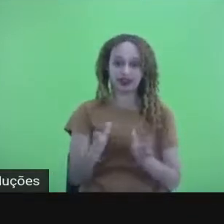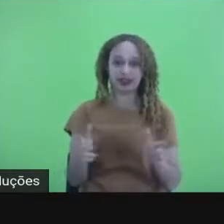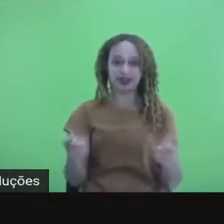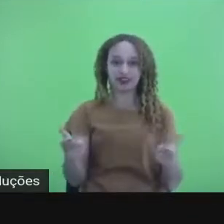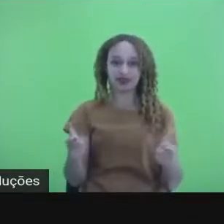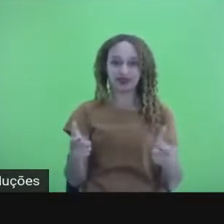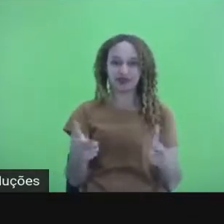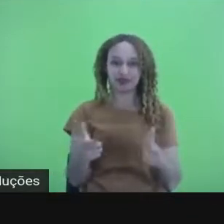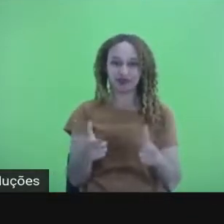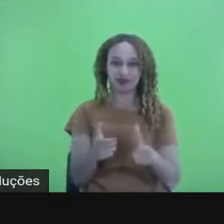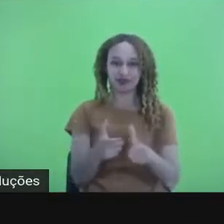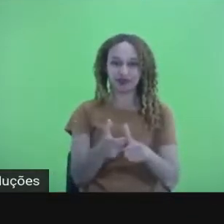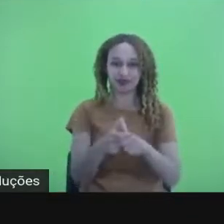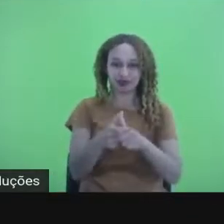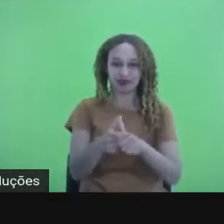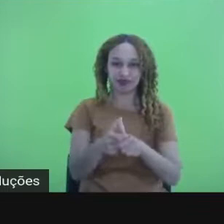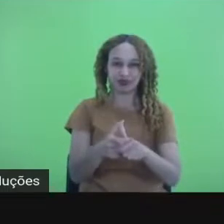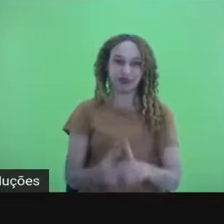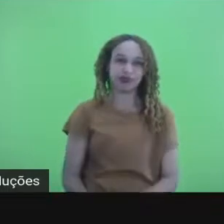às condições sociais melhores.